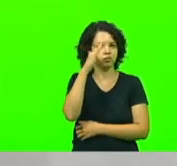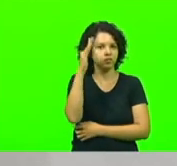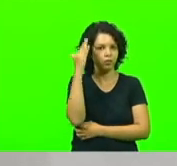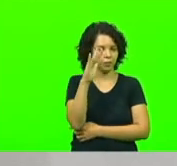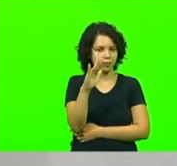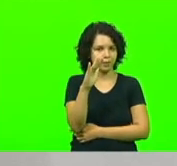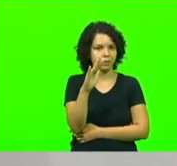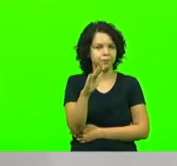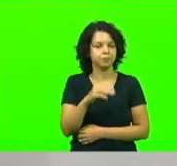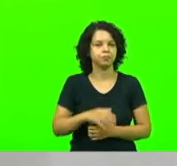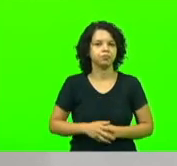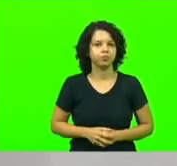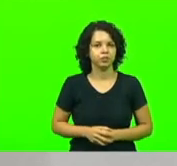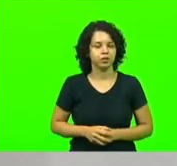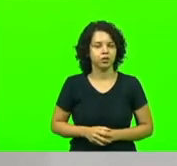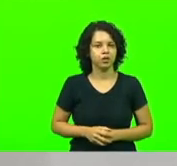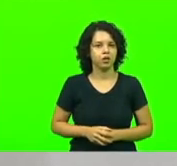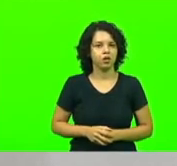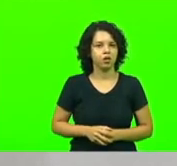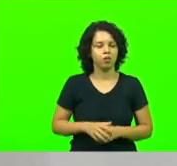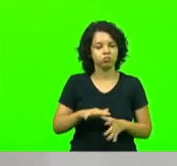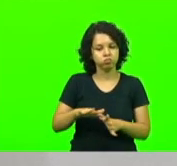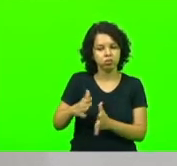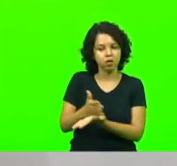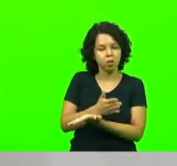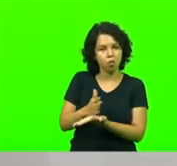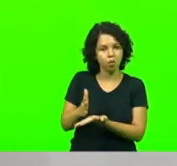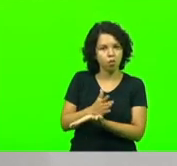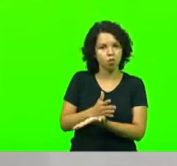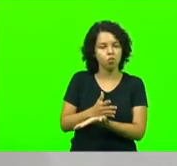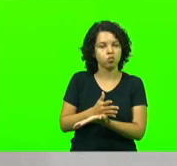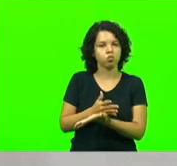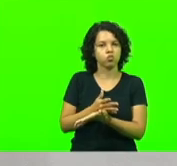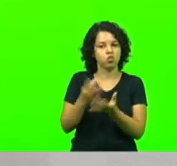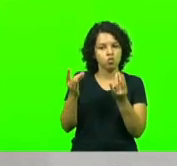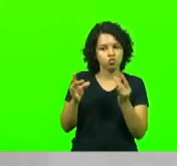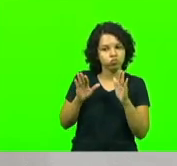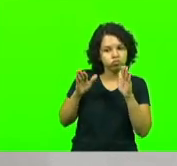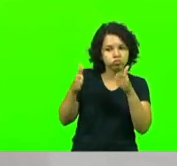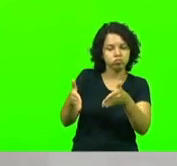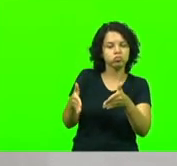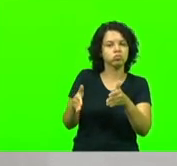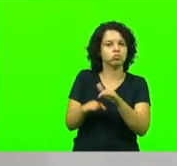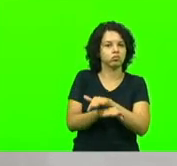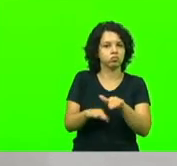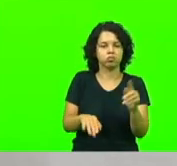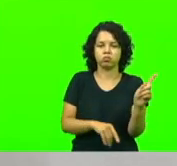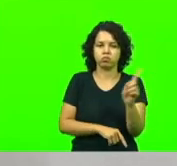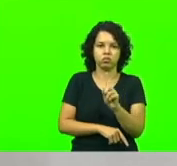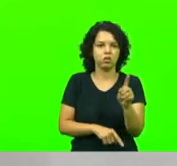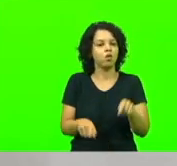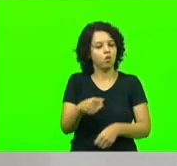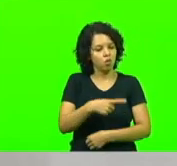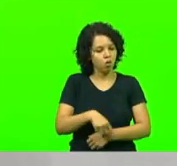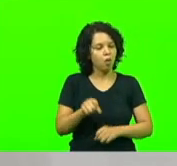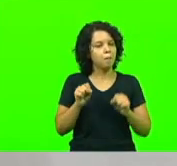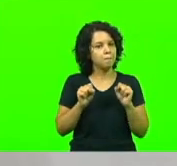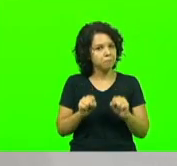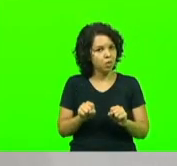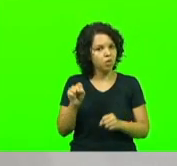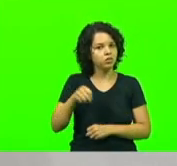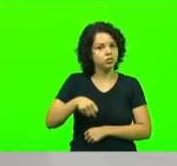É típica, não exclusiva. É típica, não exclusiva. Então, nós podemos, sim, aqui na